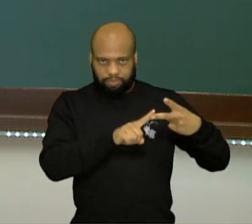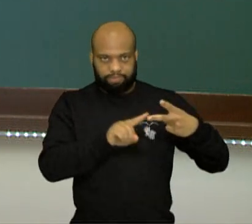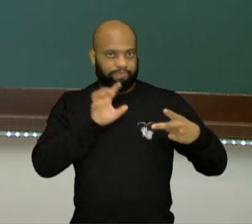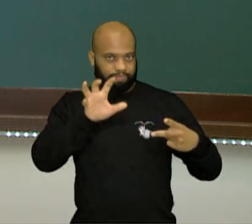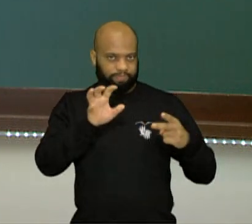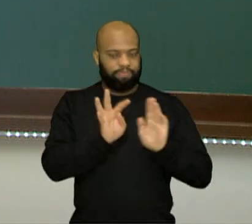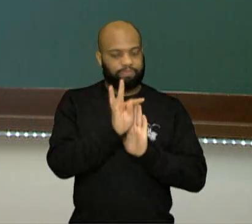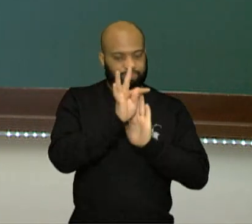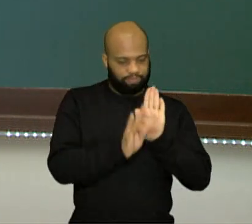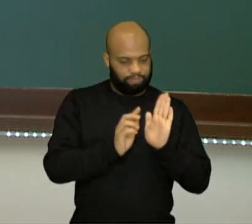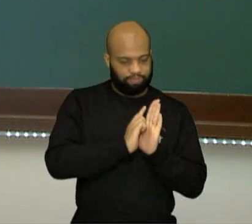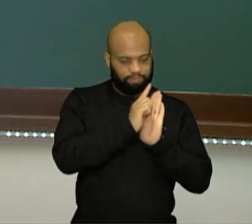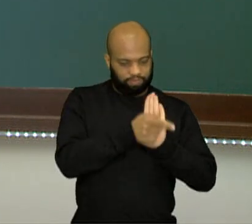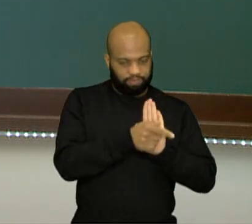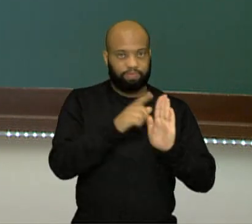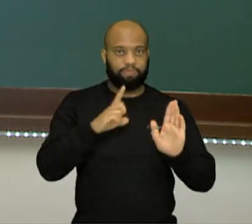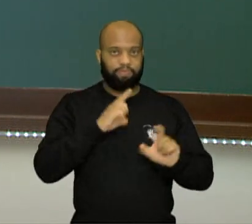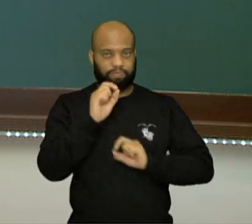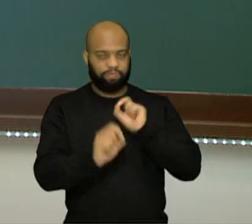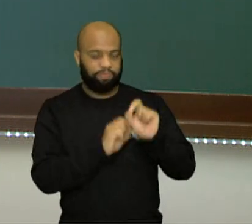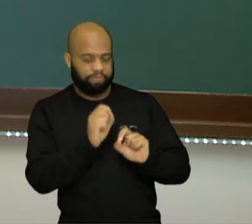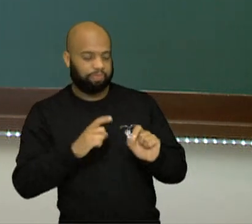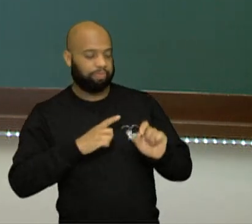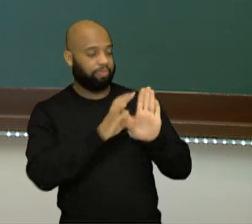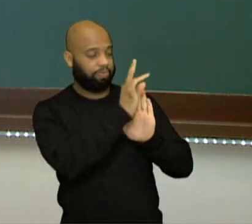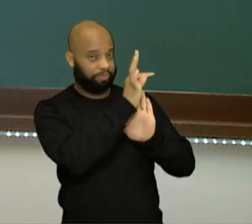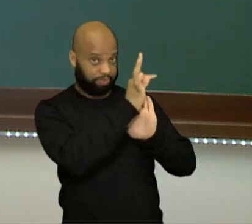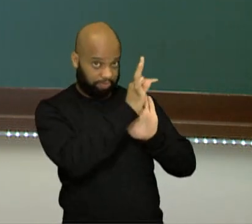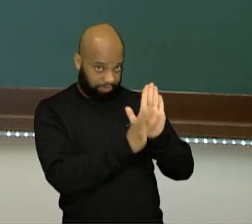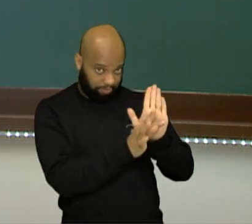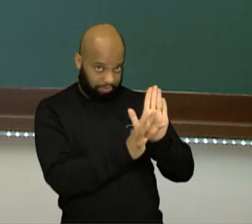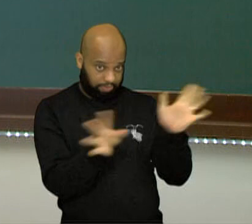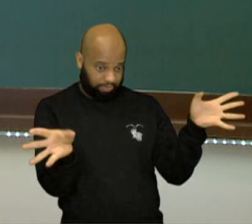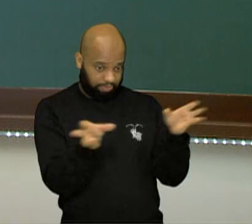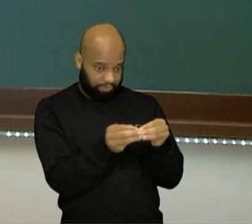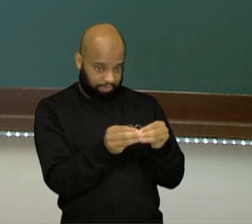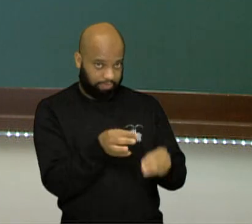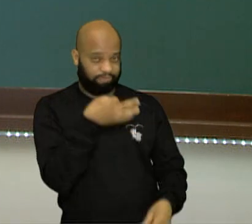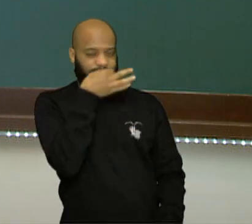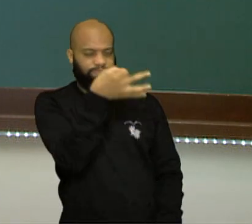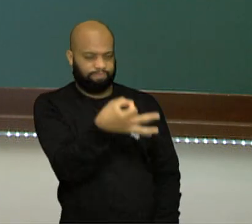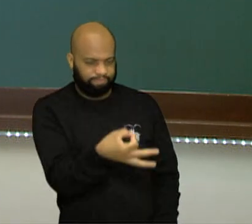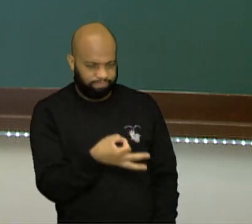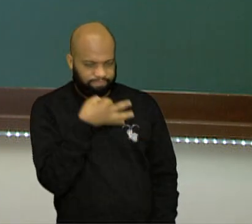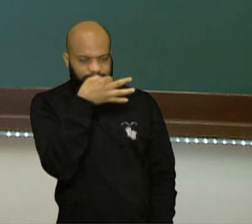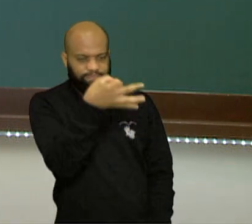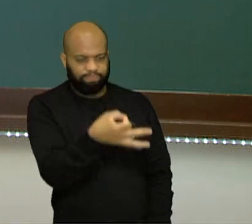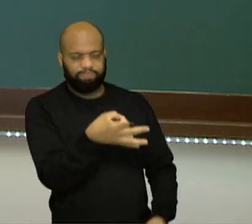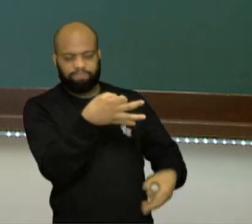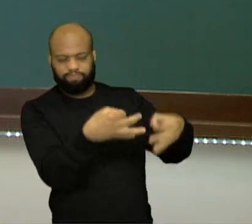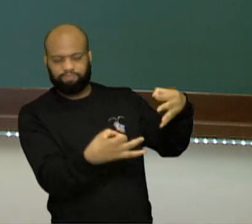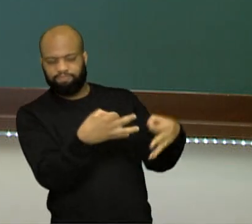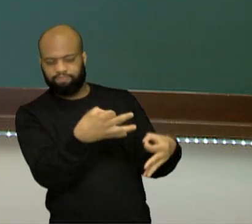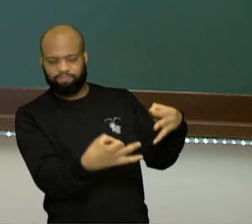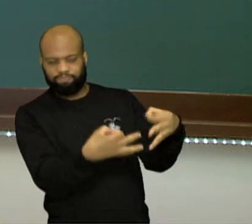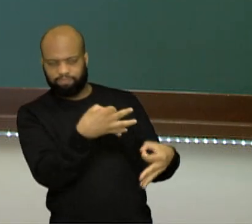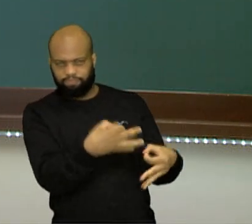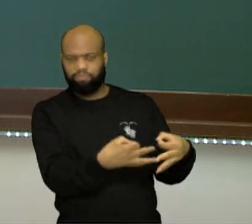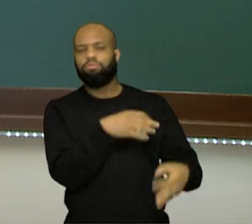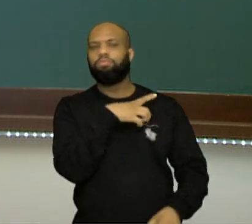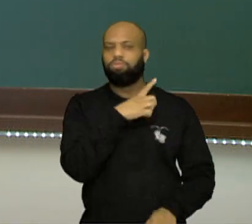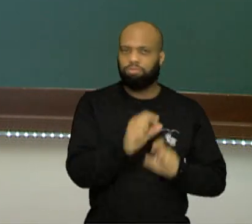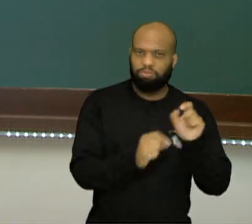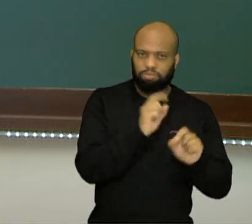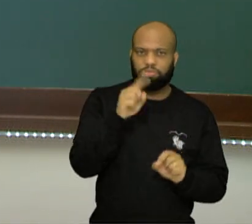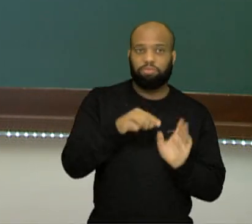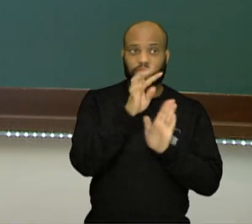resenha. Nós temos a chamada resenha crítica, que o nome já fala, né? Ele vai ter um juízo de valor, é um texto